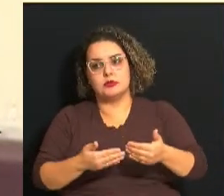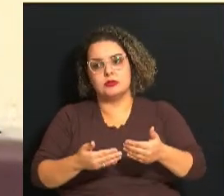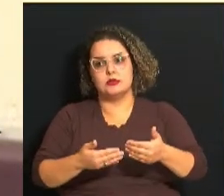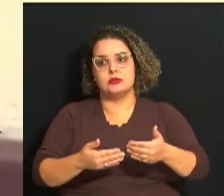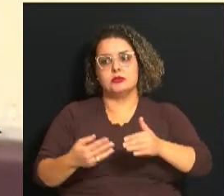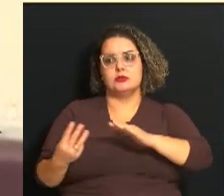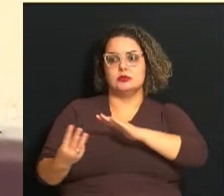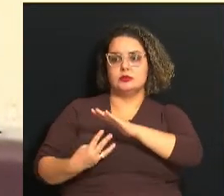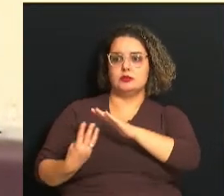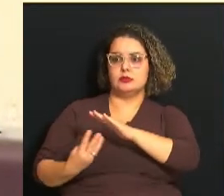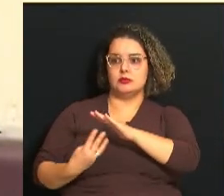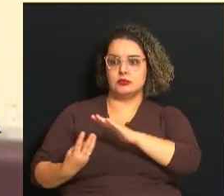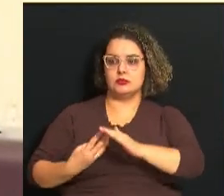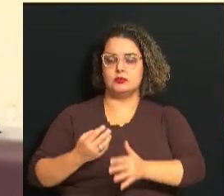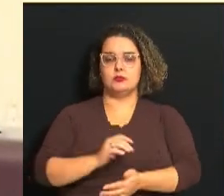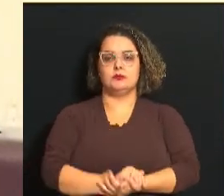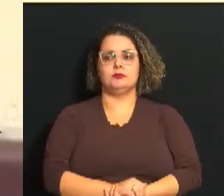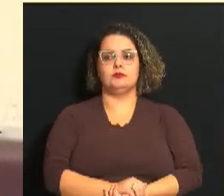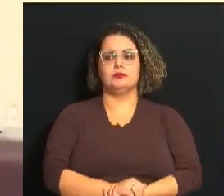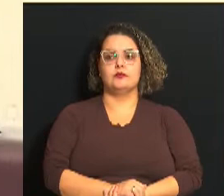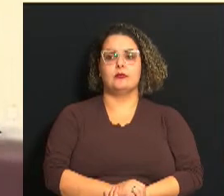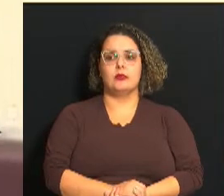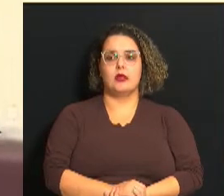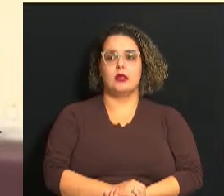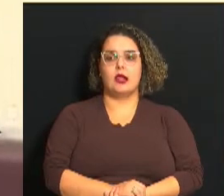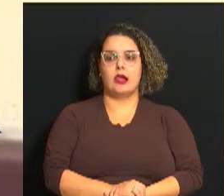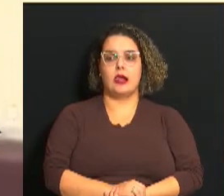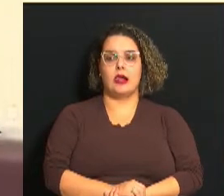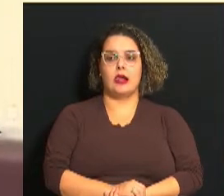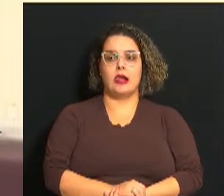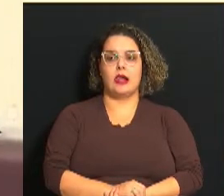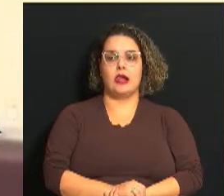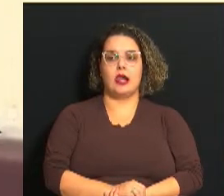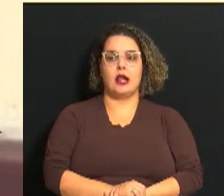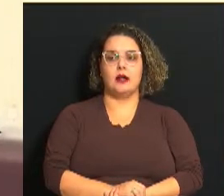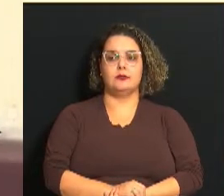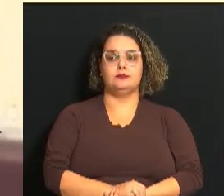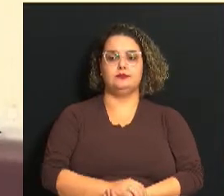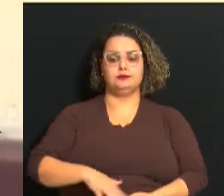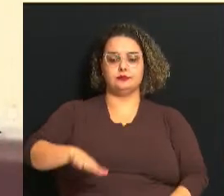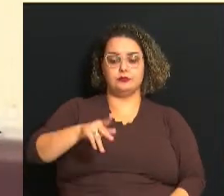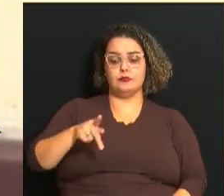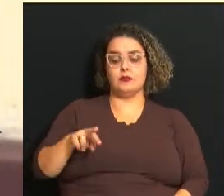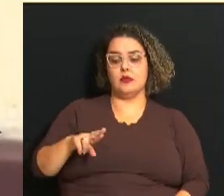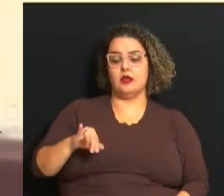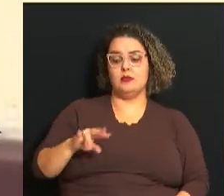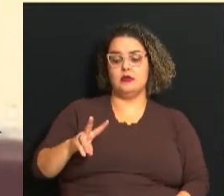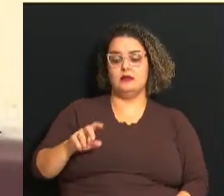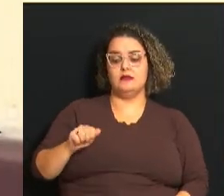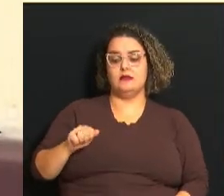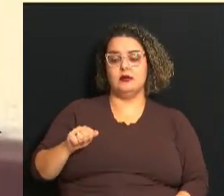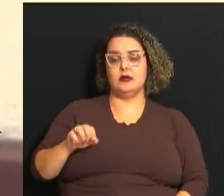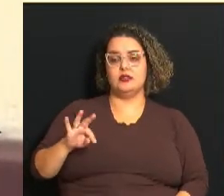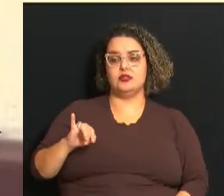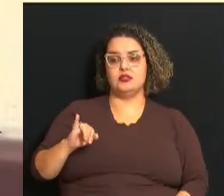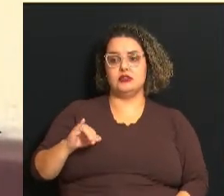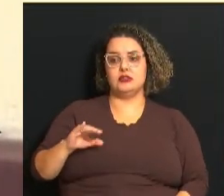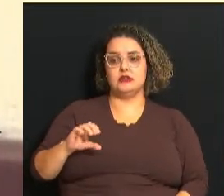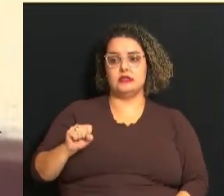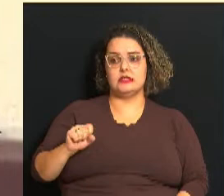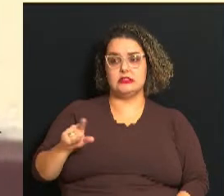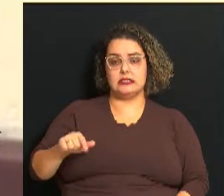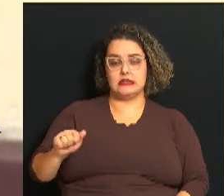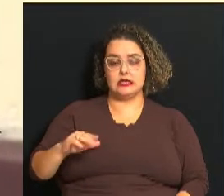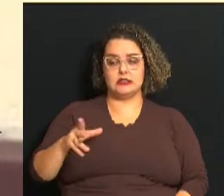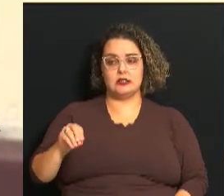terceirização de terceirização de privatização de chegadas medios que estão